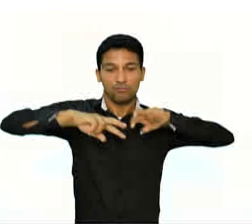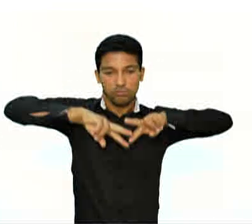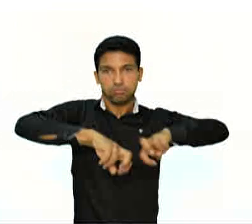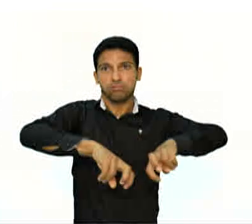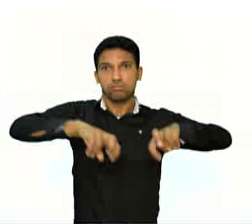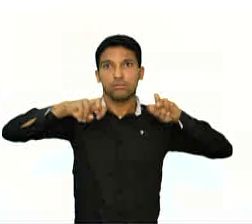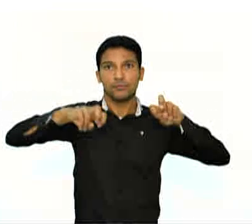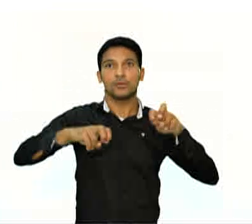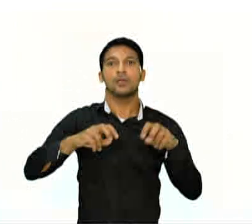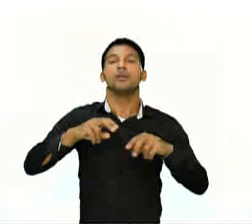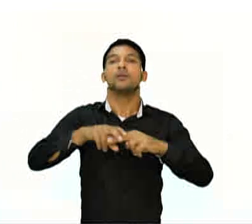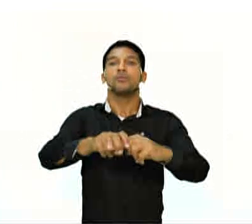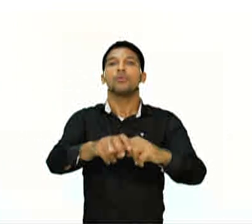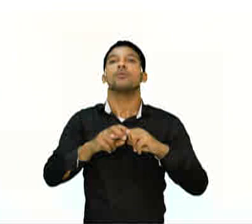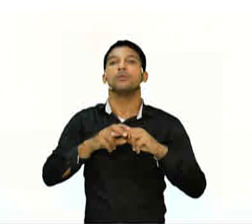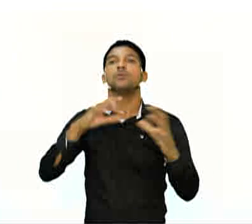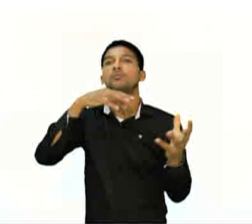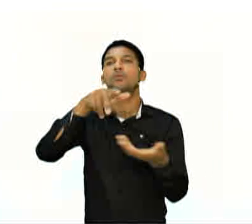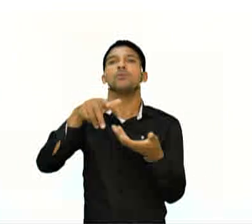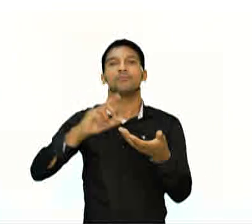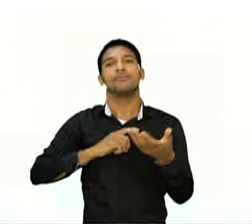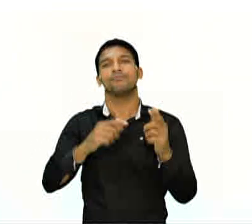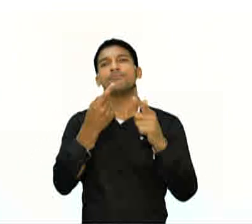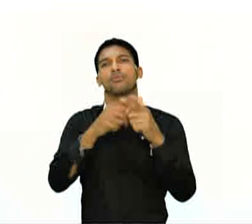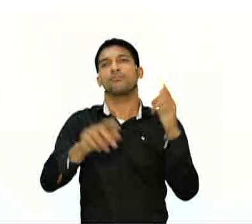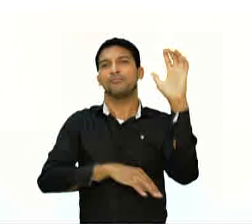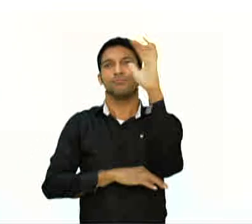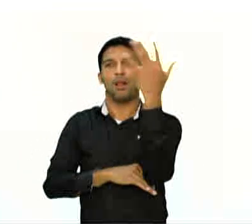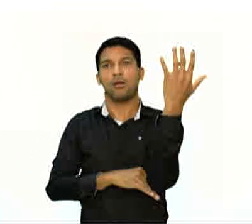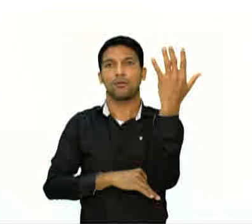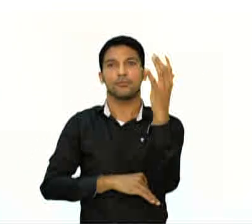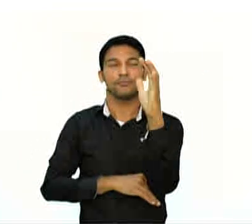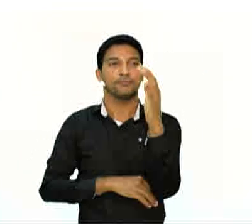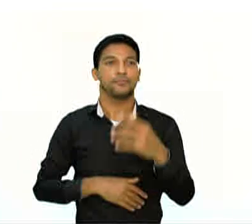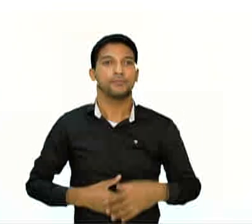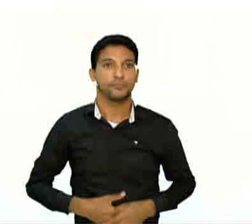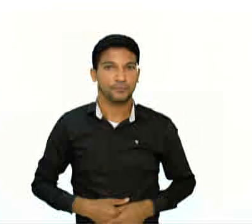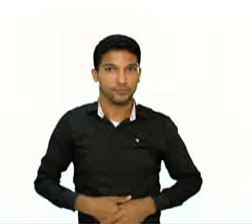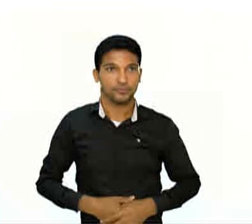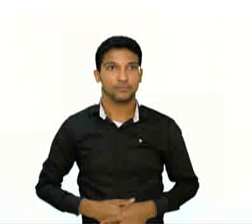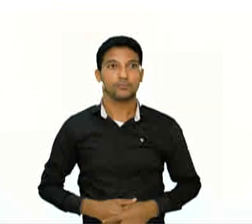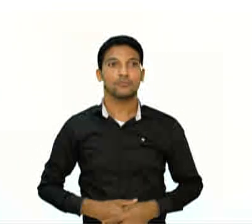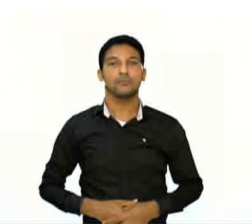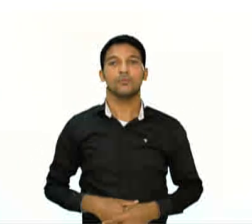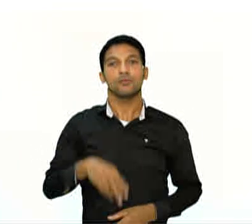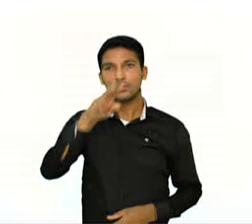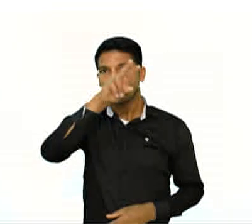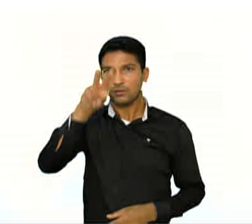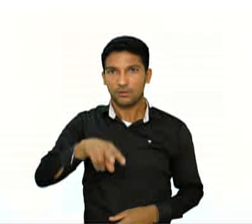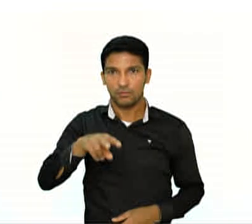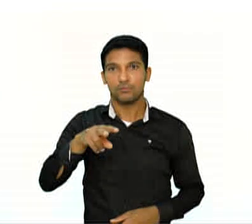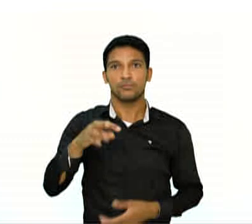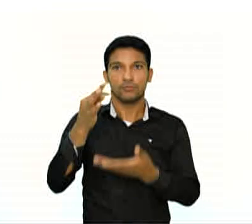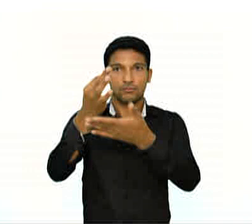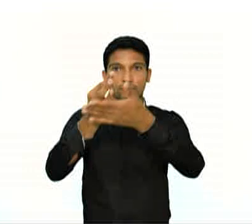necessidade energética do homem e sua consequente exploração ambiental. Deste textinho, o que que você